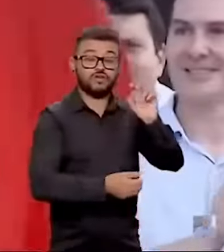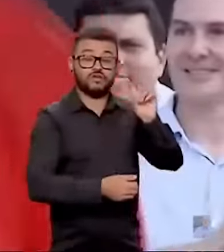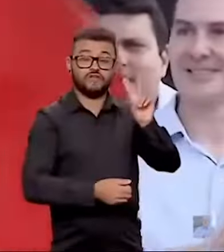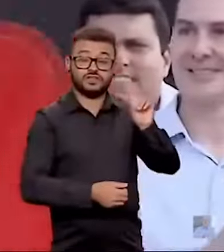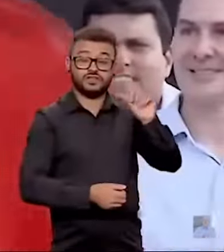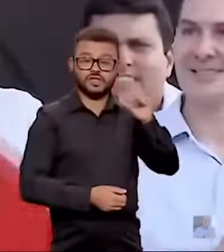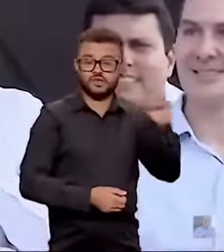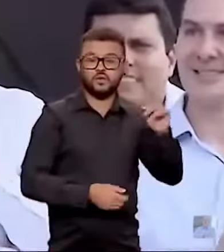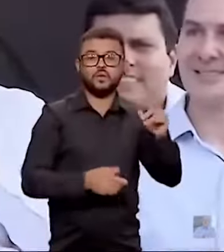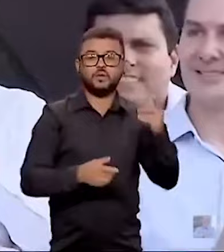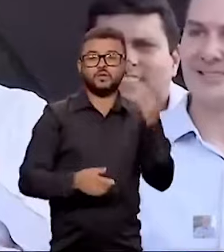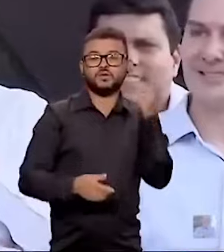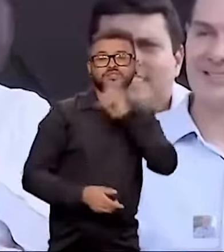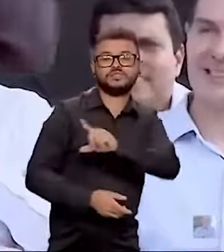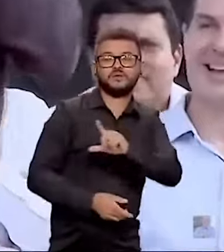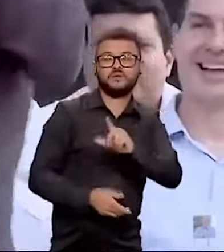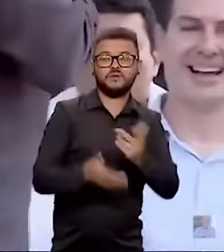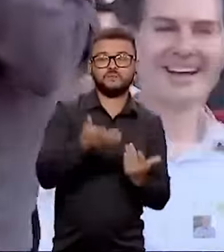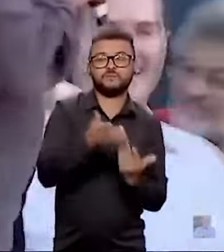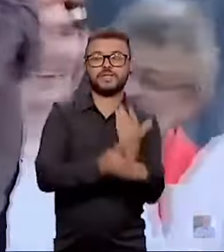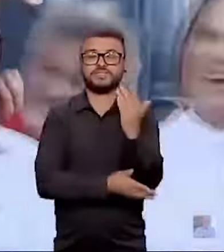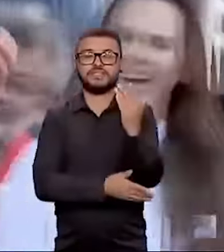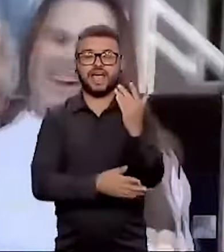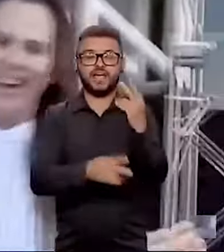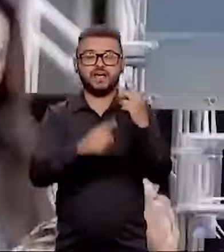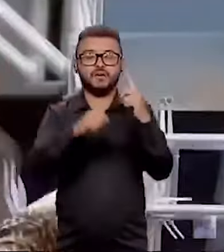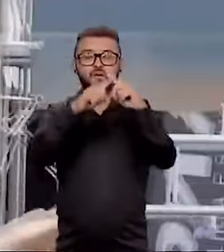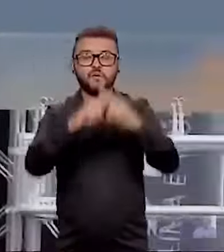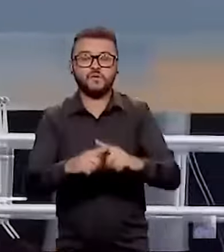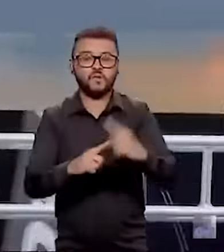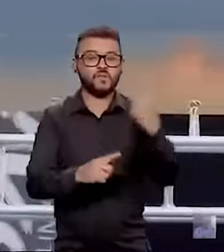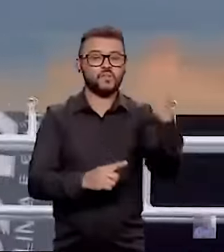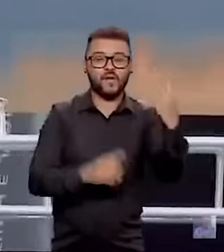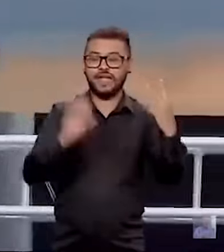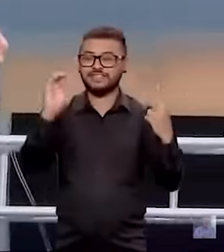E o Remo conseguiu ganhar do Corinthians de 2-0 aqui.